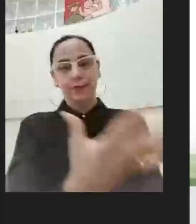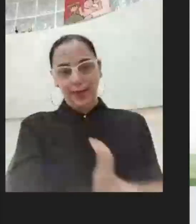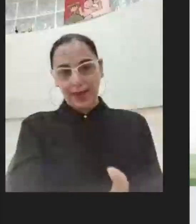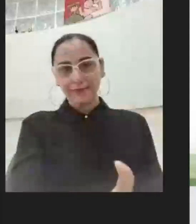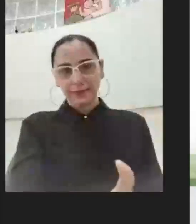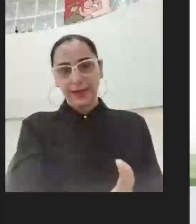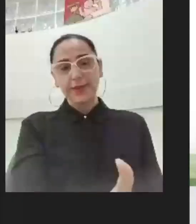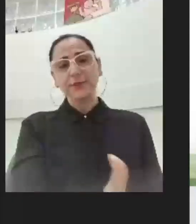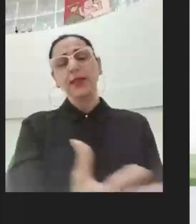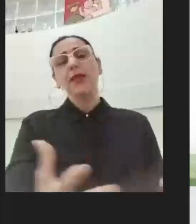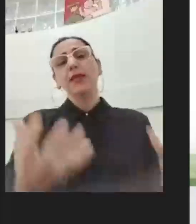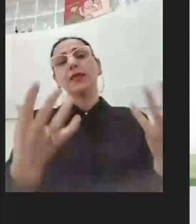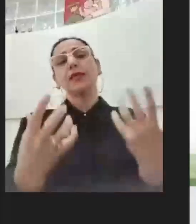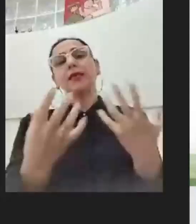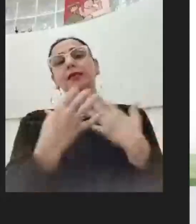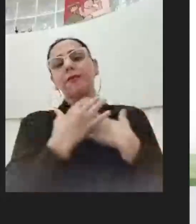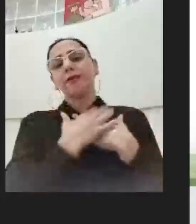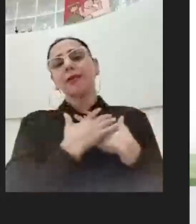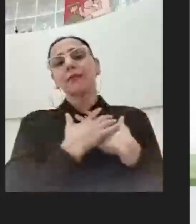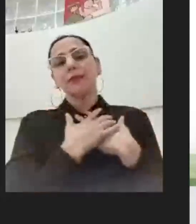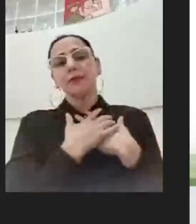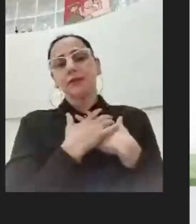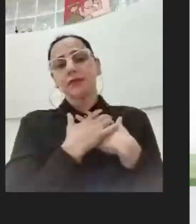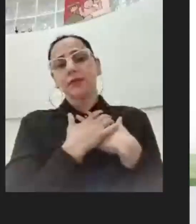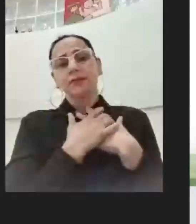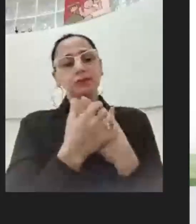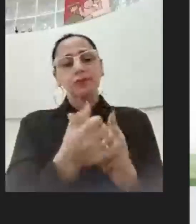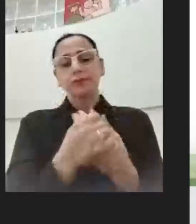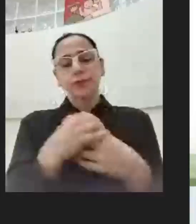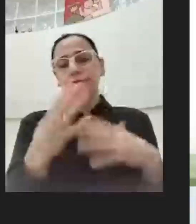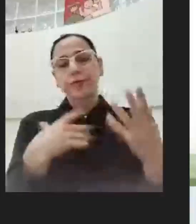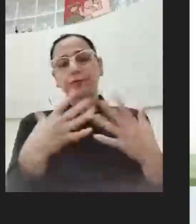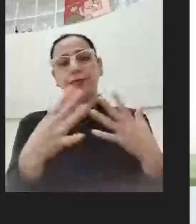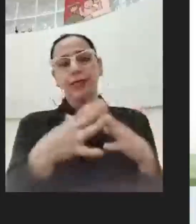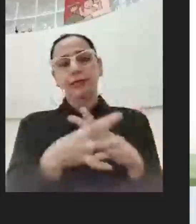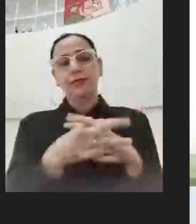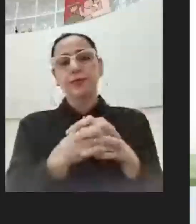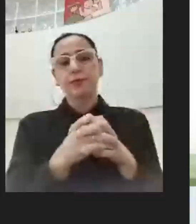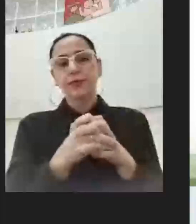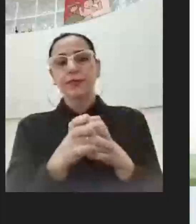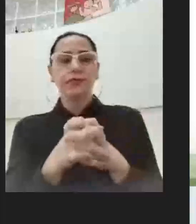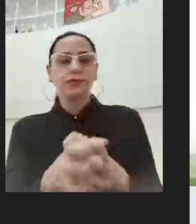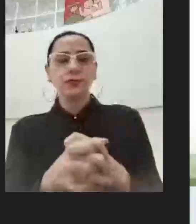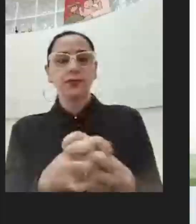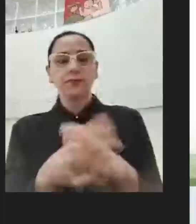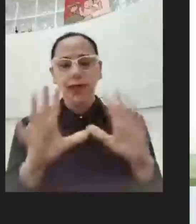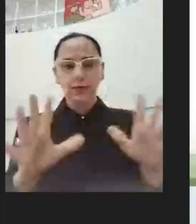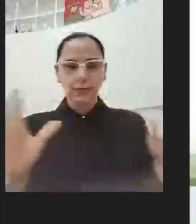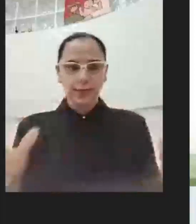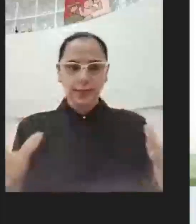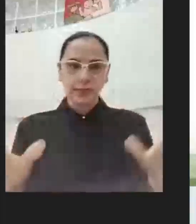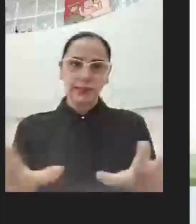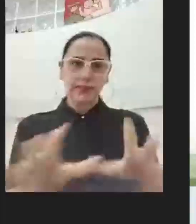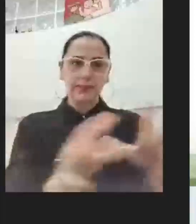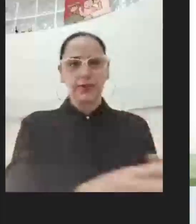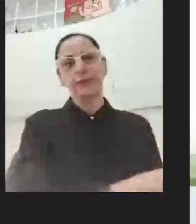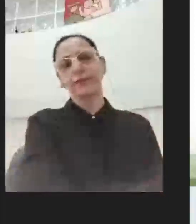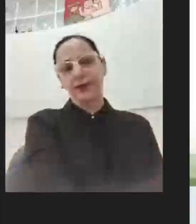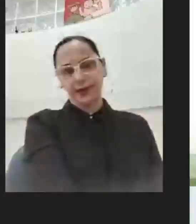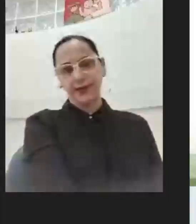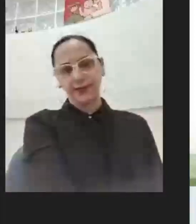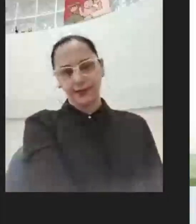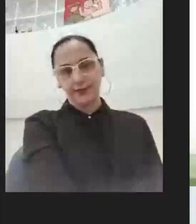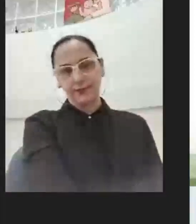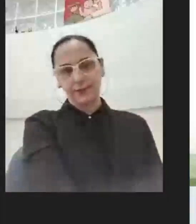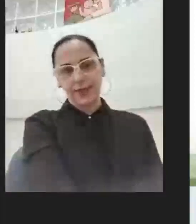casa, elas não trabalhavam, né? E levavam aquele bebezinho ali para o seio materno. Se não tivesse ajuda, era o leite